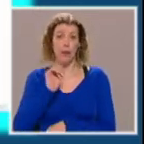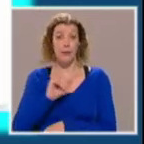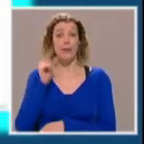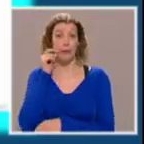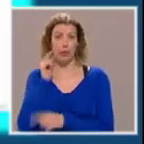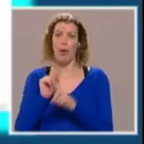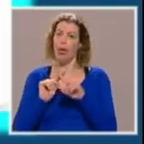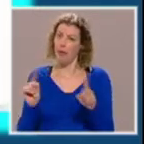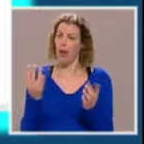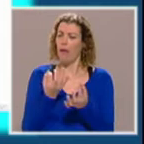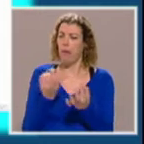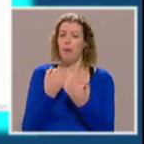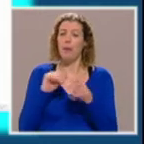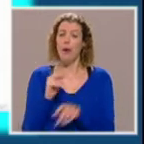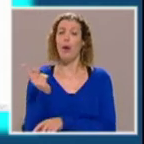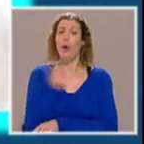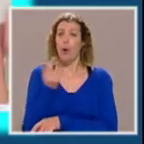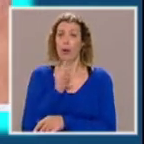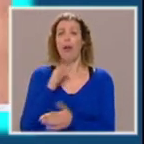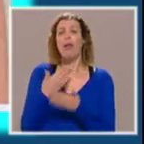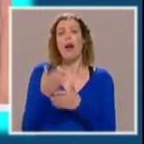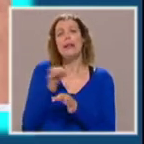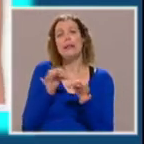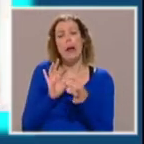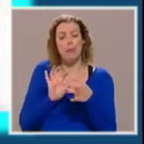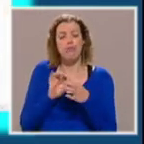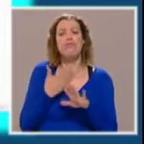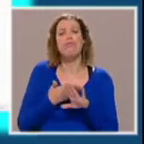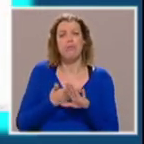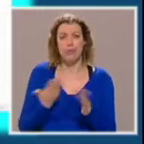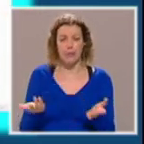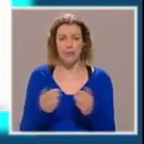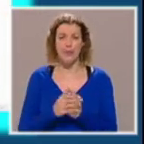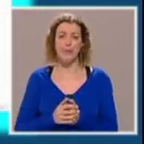são diferentes, mas ambos produzem células sexuais.